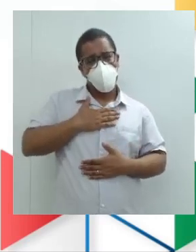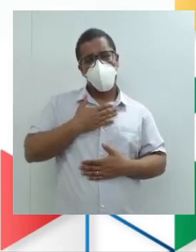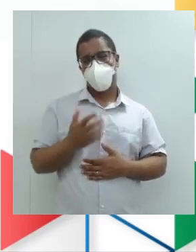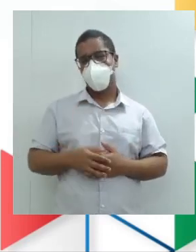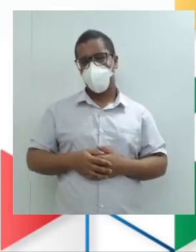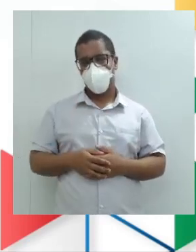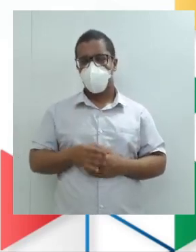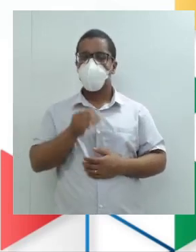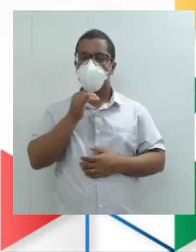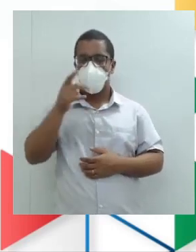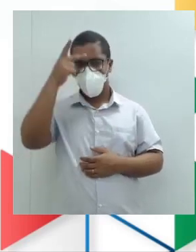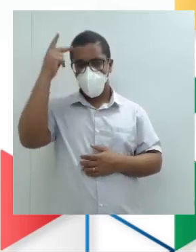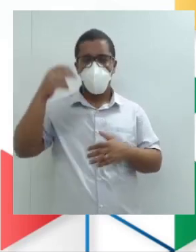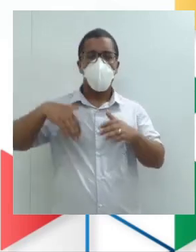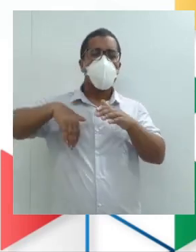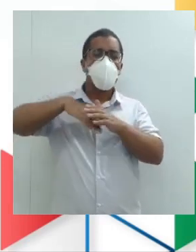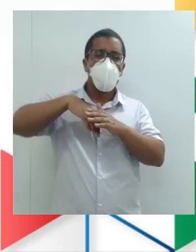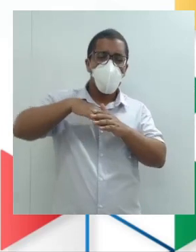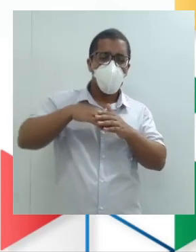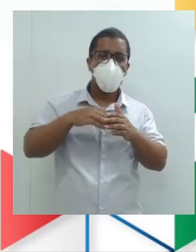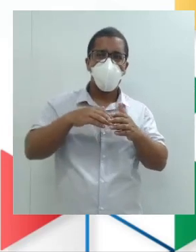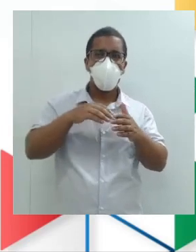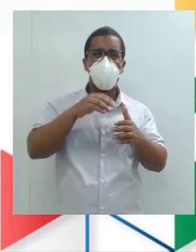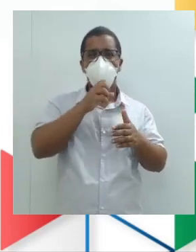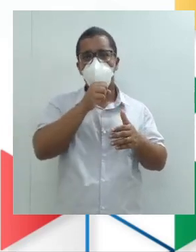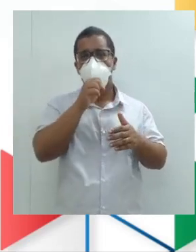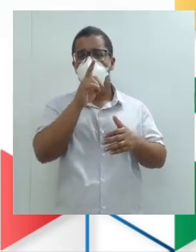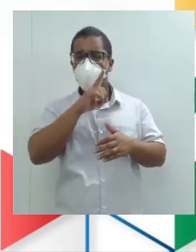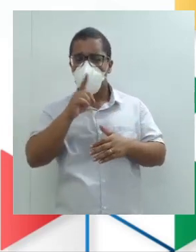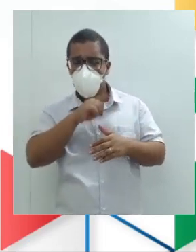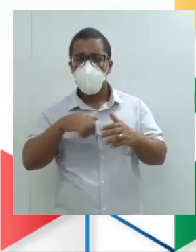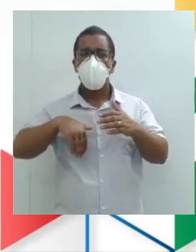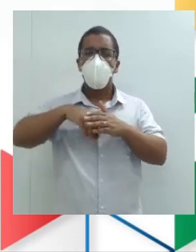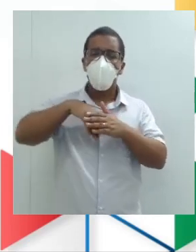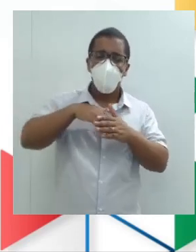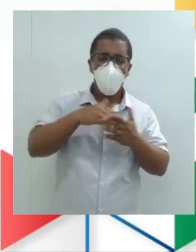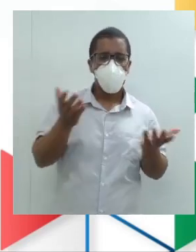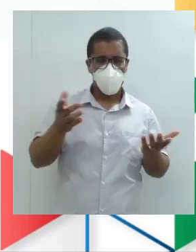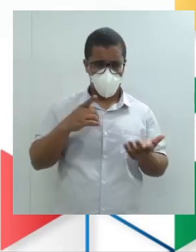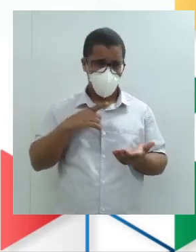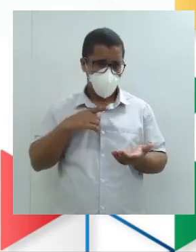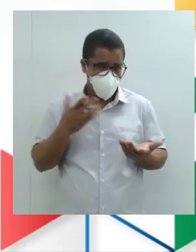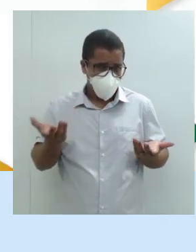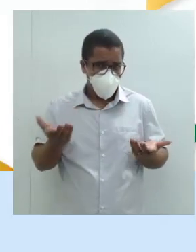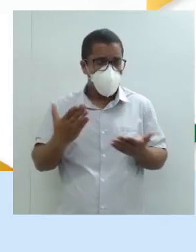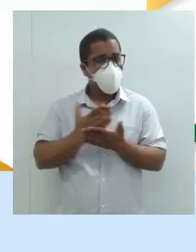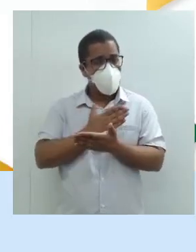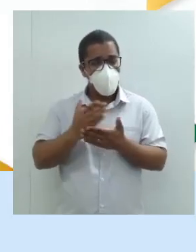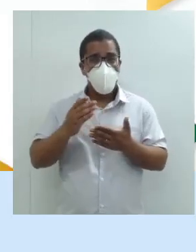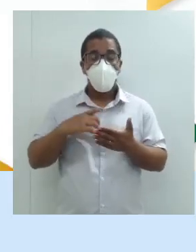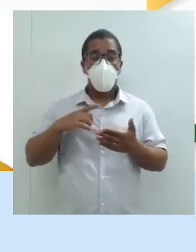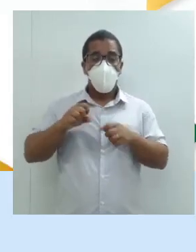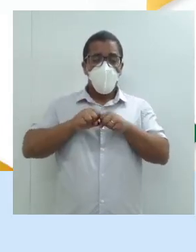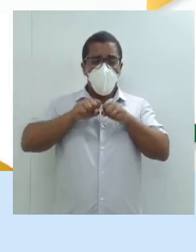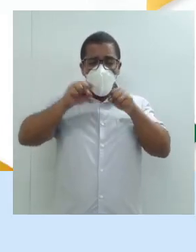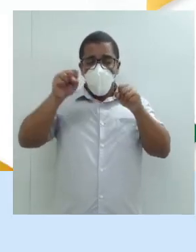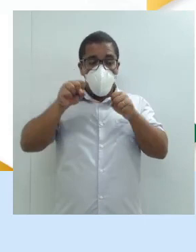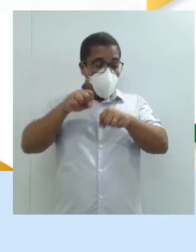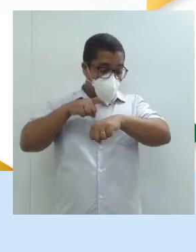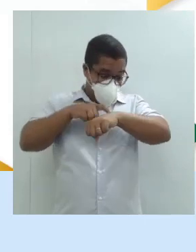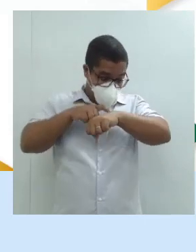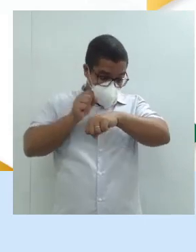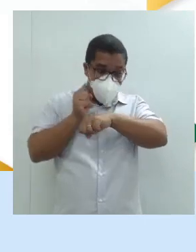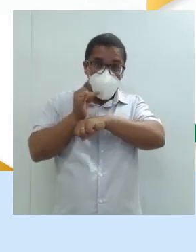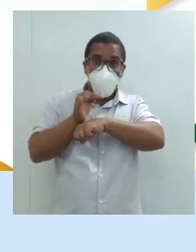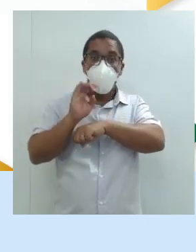que bate a sua bola no final de semana, a peladinha do final de semana, do sábado, domingo. Tem gente que acorda até de 4 da manhã para poder fazer